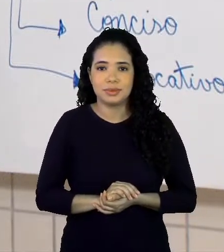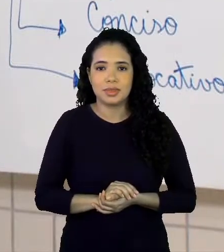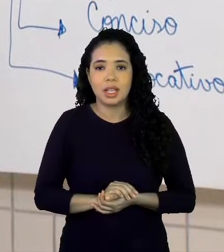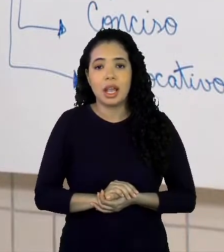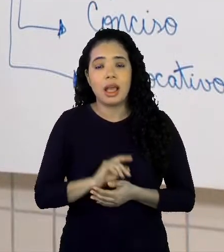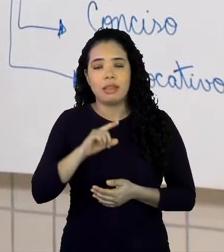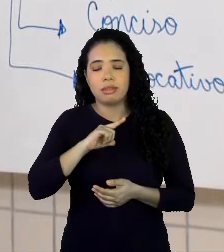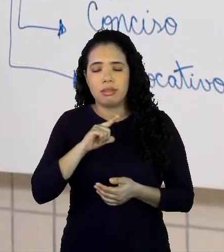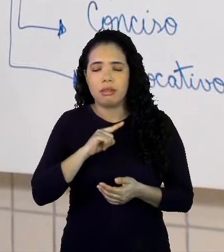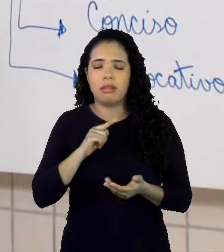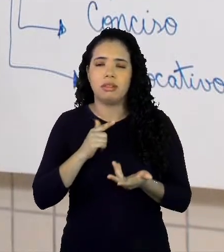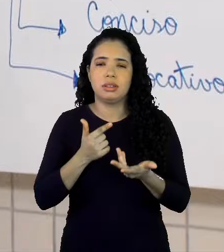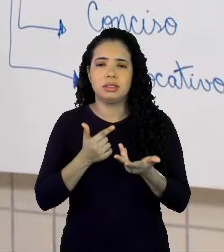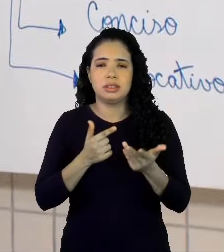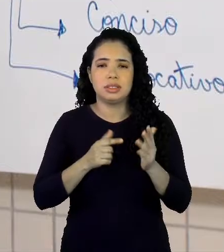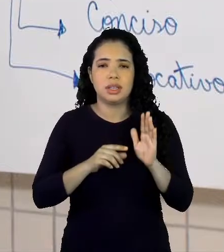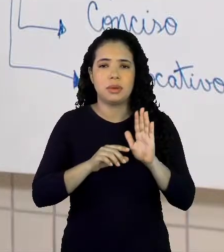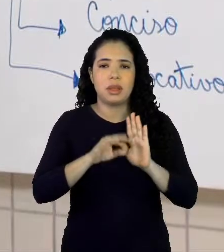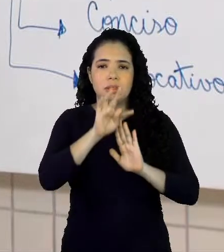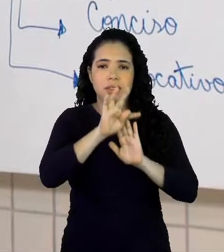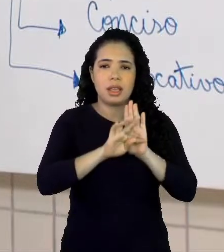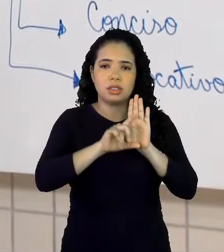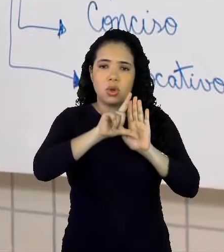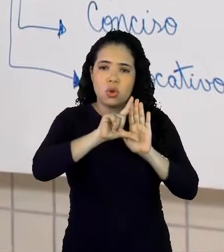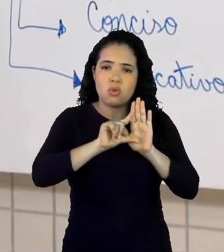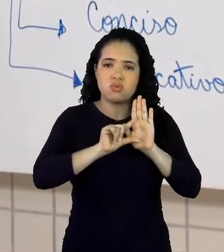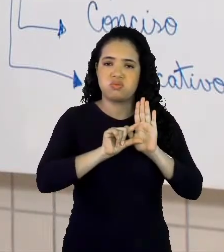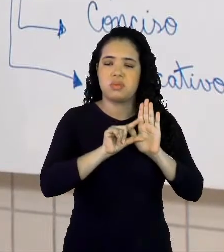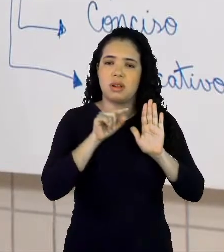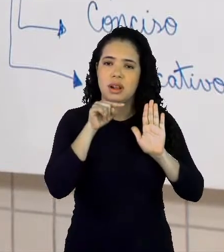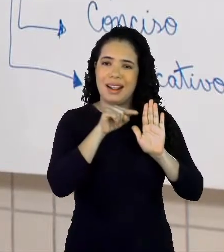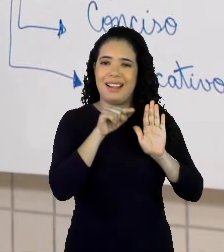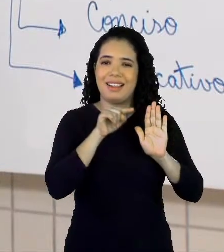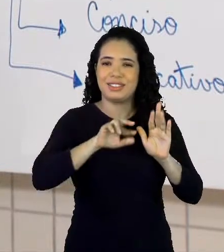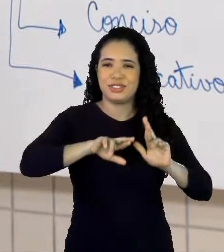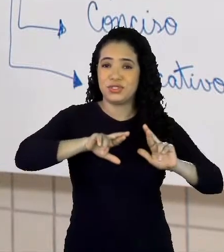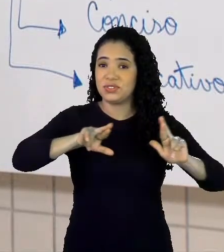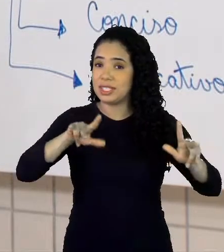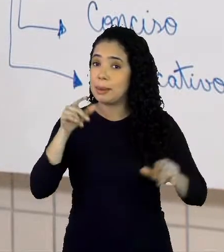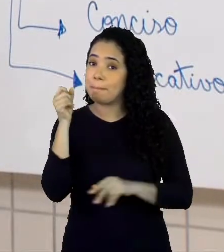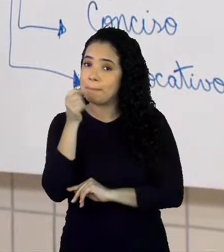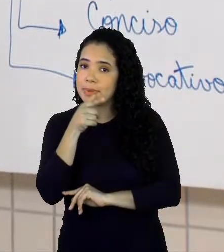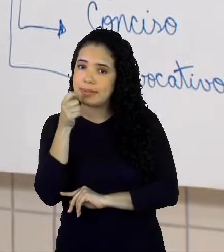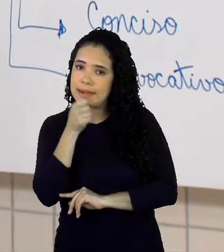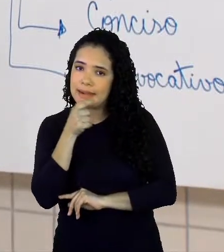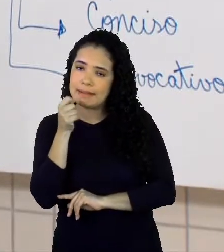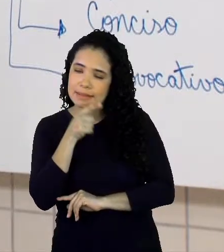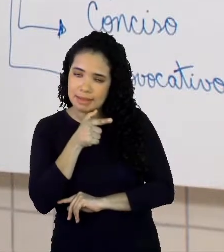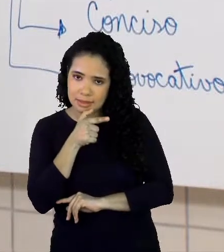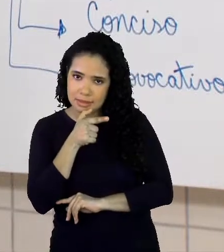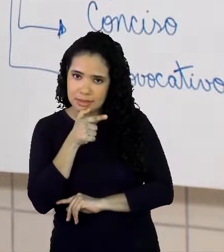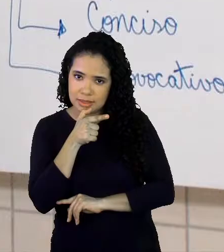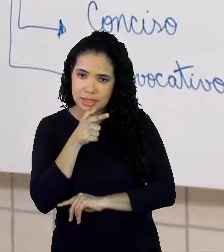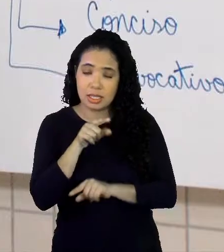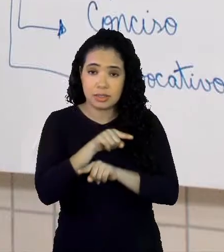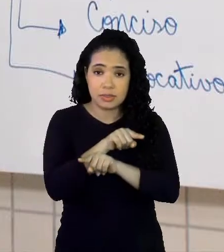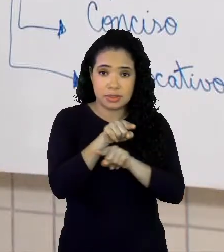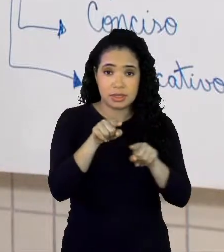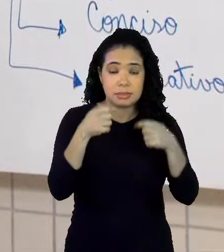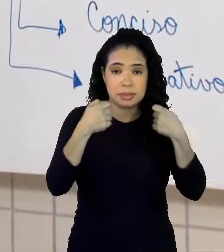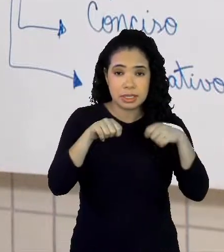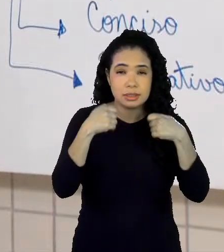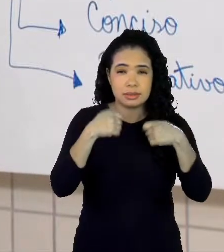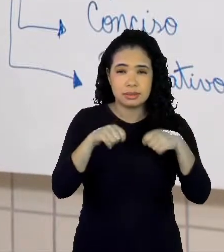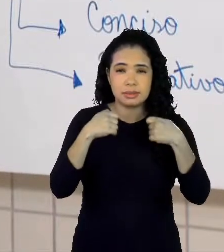que confundem o mini-conto com a piada, mas não é uma piada, é um mini-conto, porque vocês vão ter que ter em mente